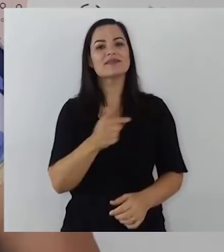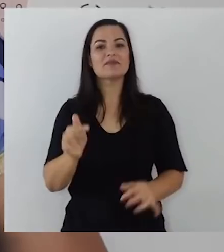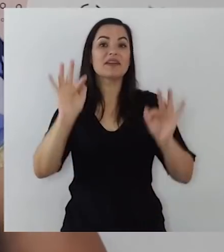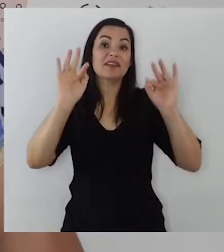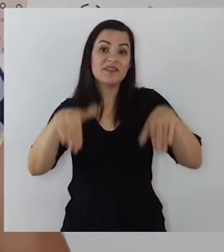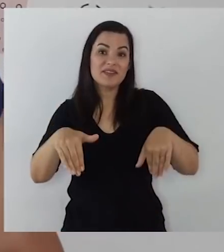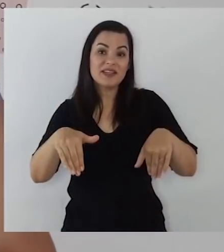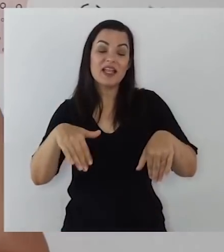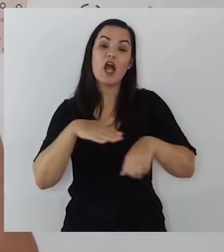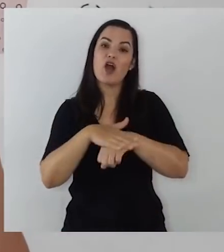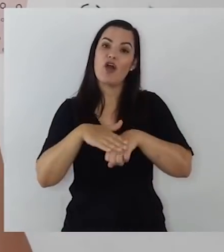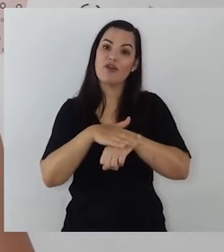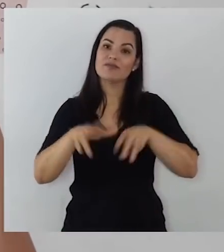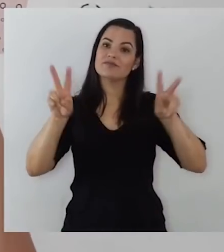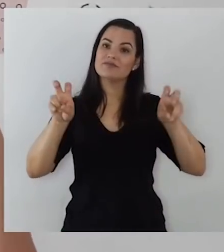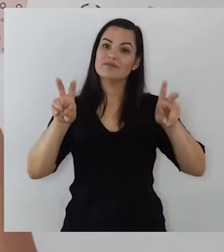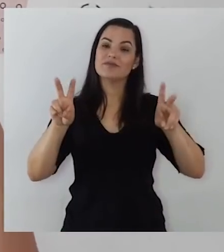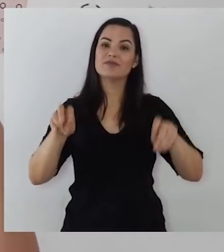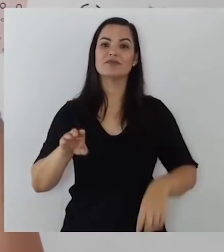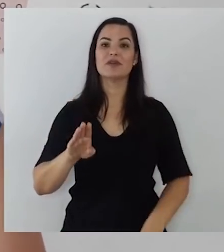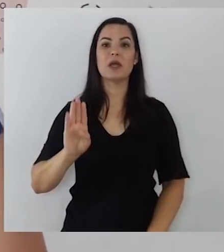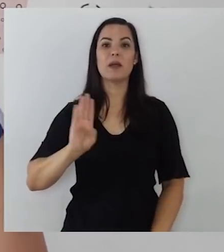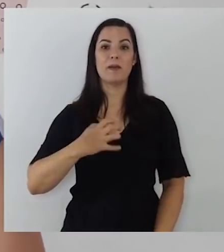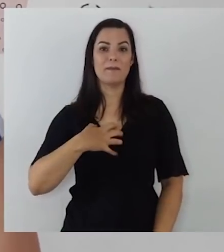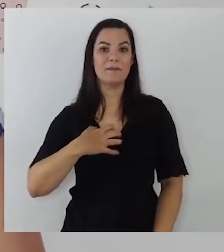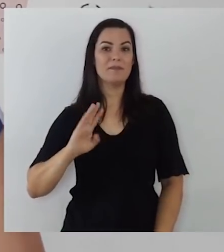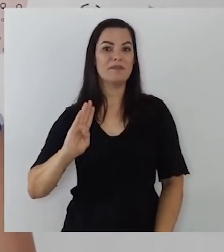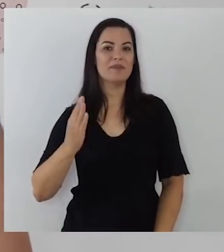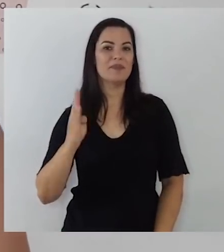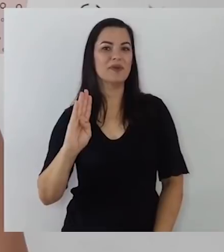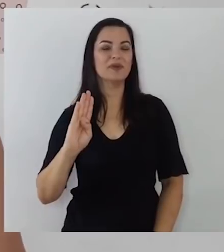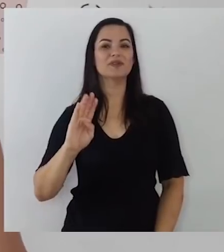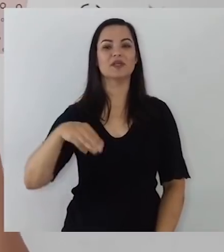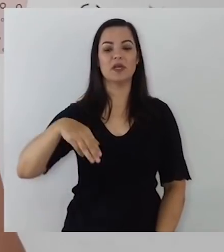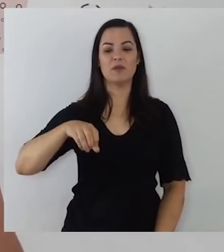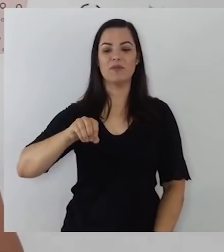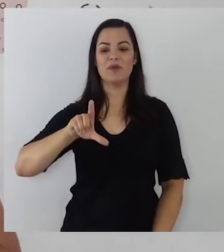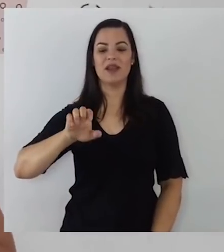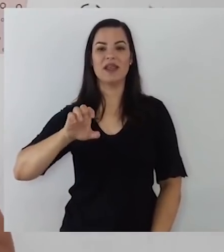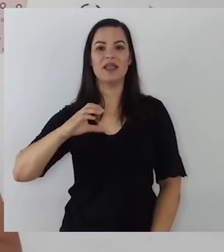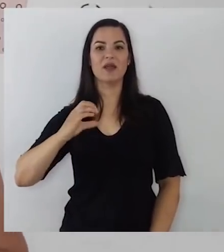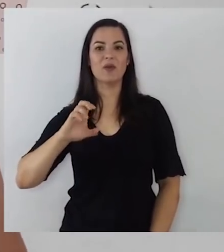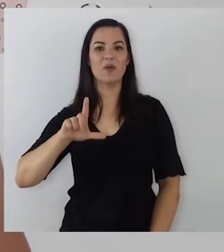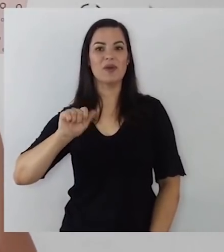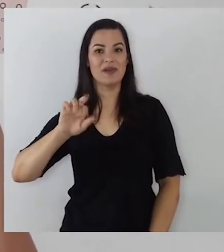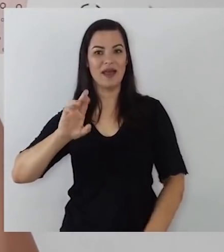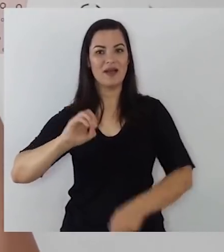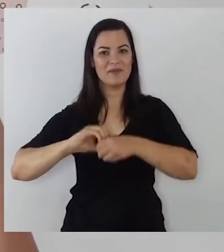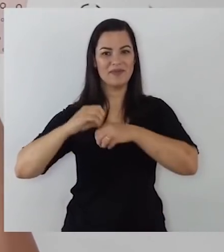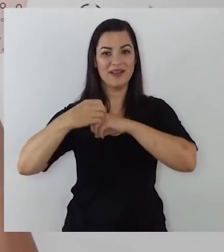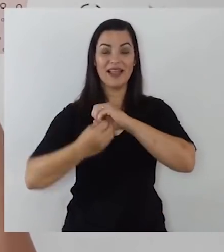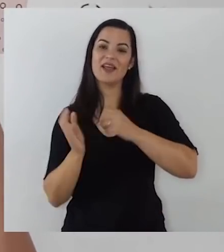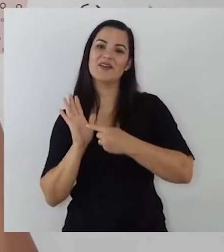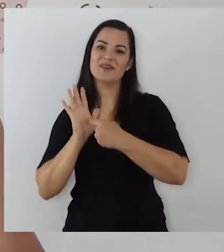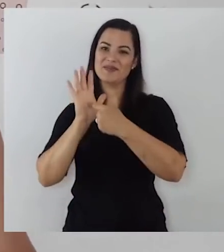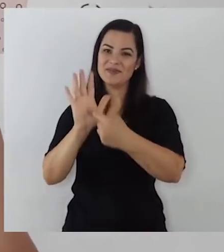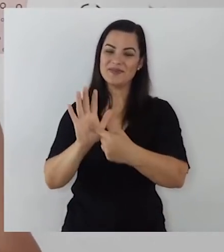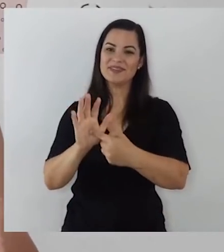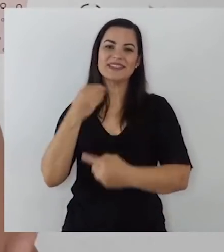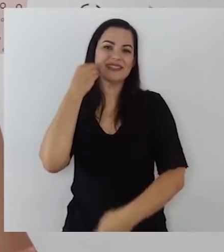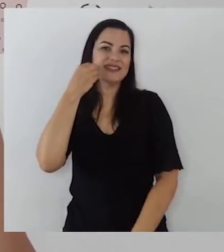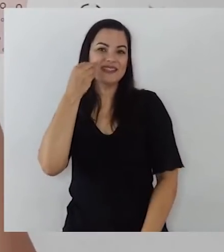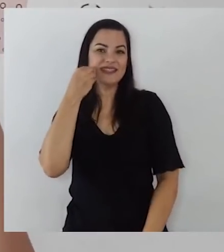semana falando um pouquinho mais sobre biologia molecular e eu vou trazer aqui para vocês uma experiência